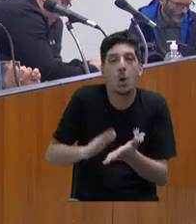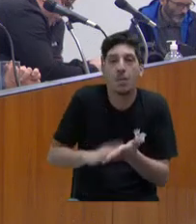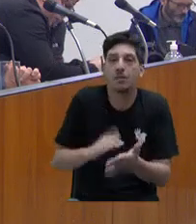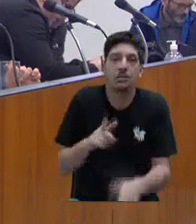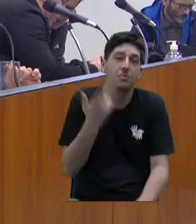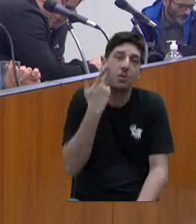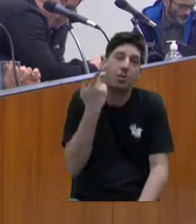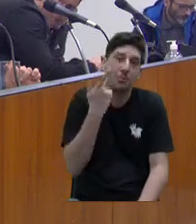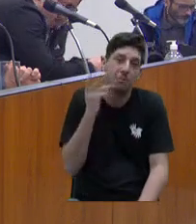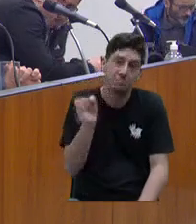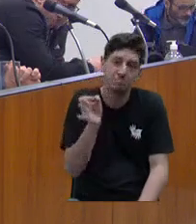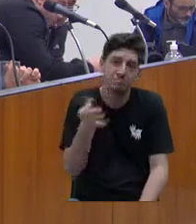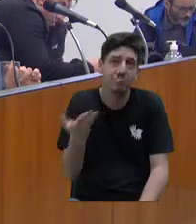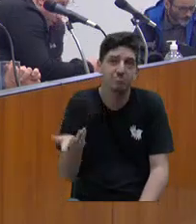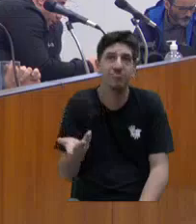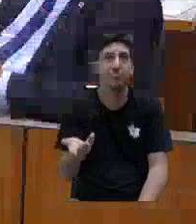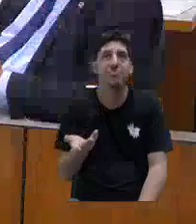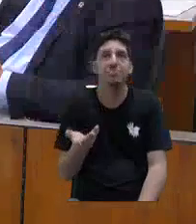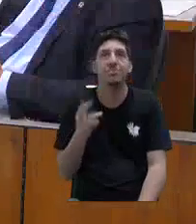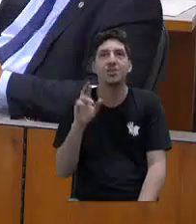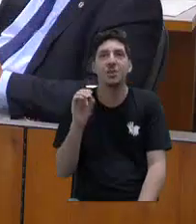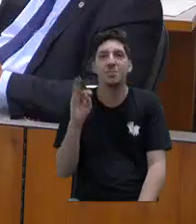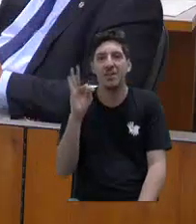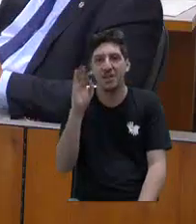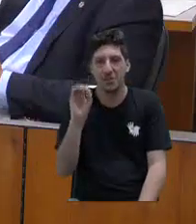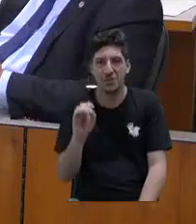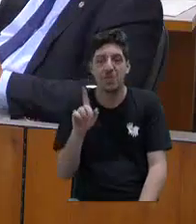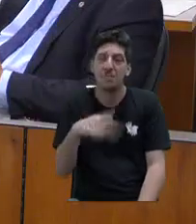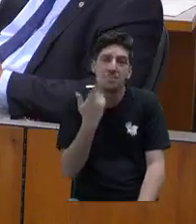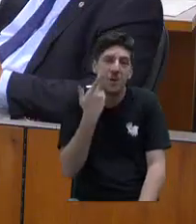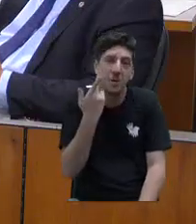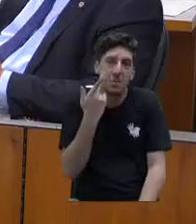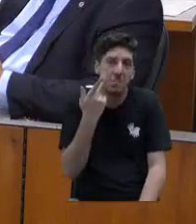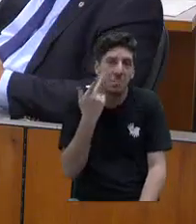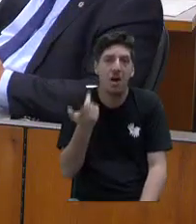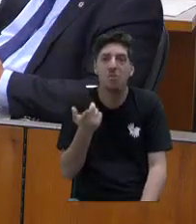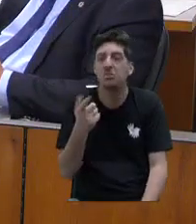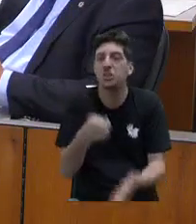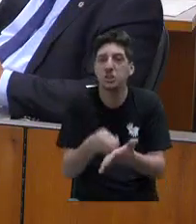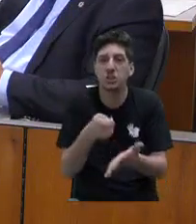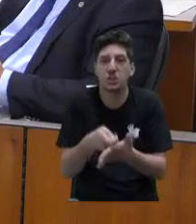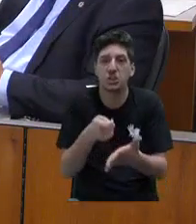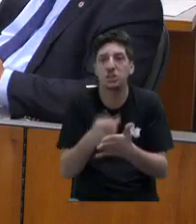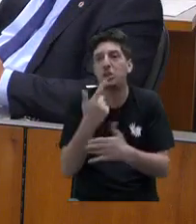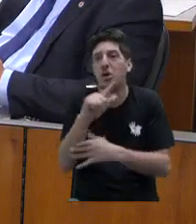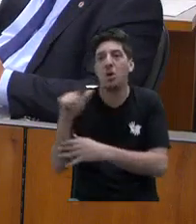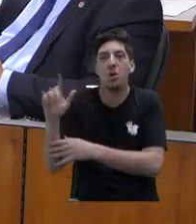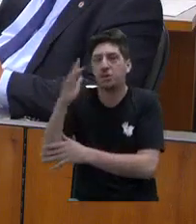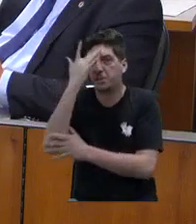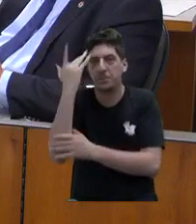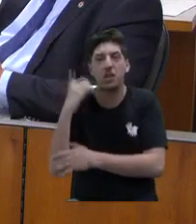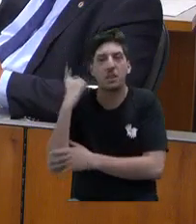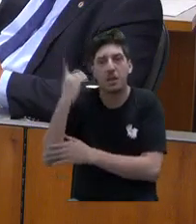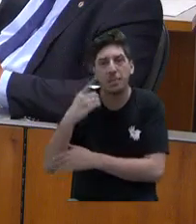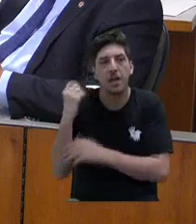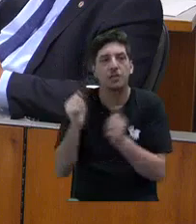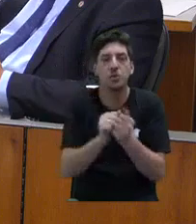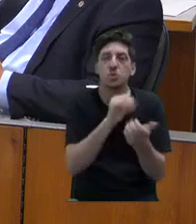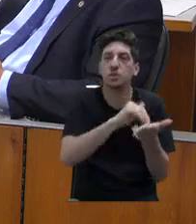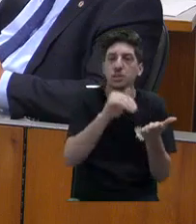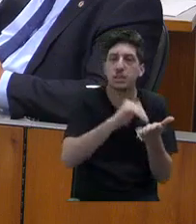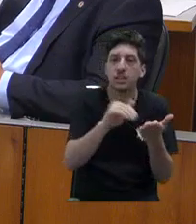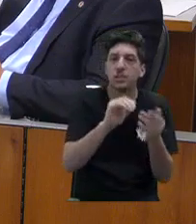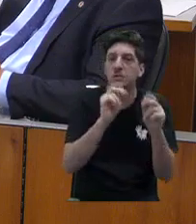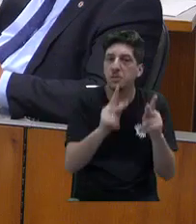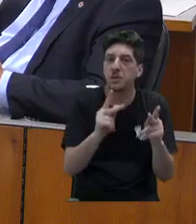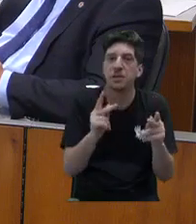naturais, né, deputado Roberto Andrade? São naturais essas cobranças que os outros deputados fazem junto às secretarias, junto